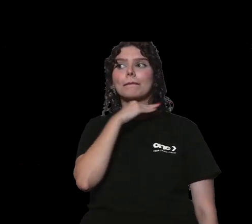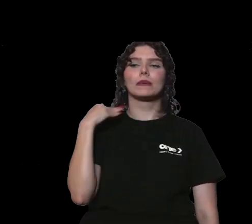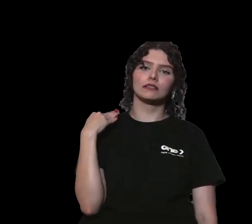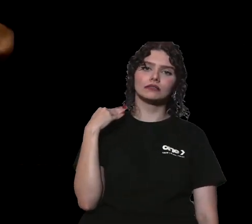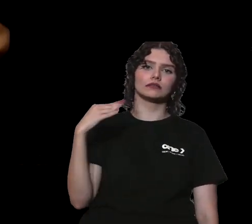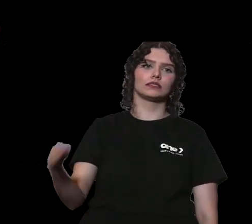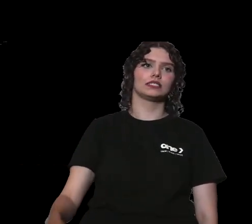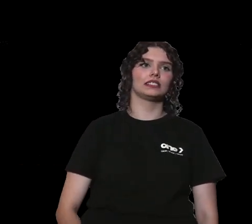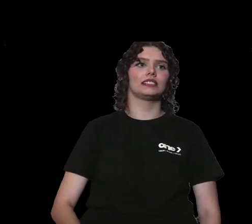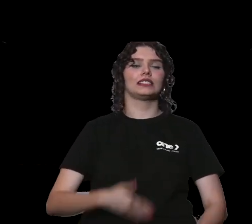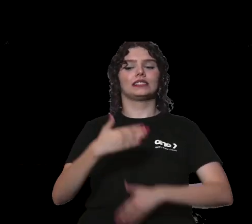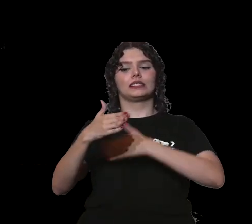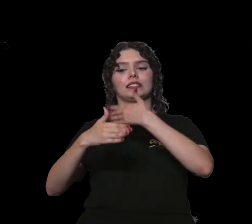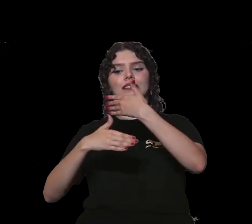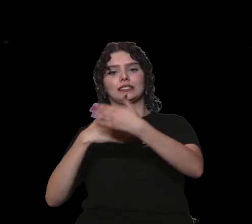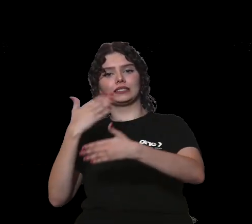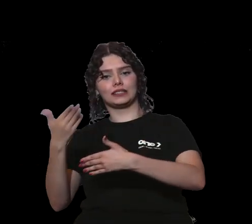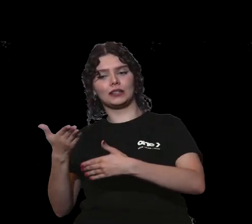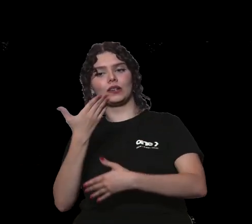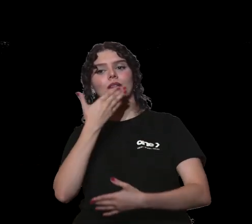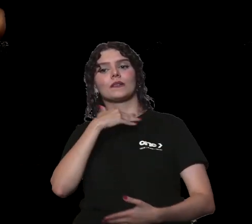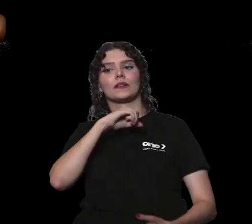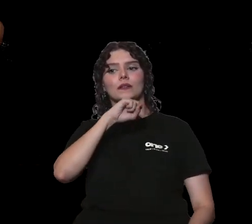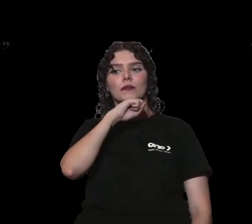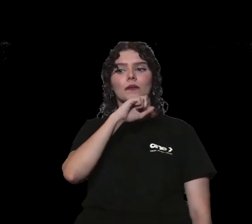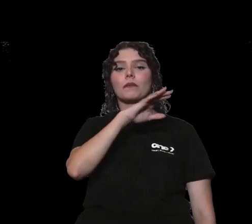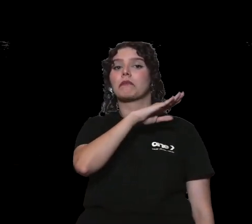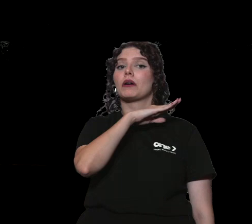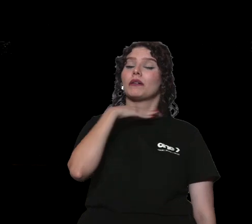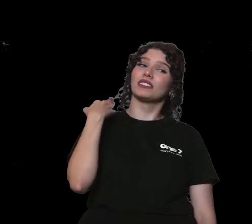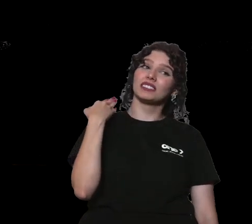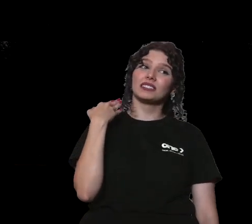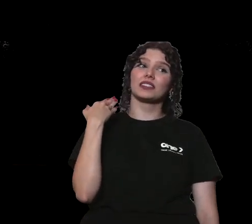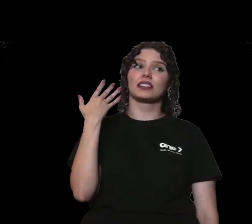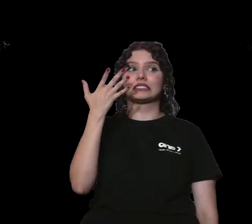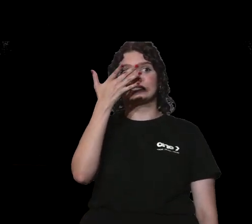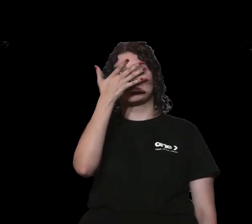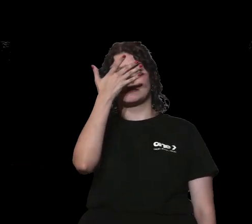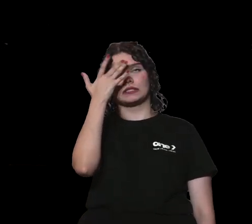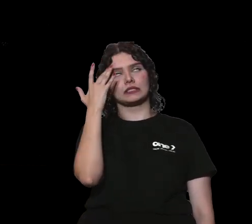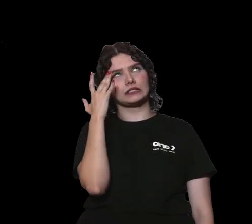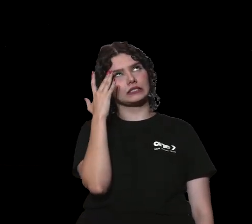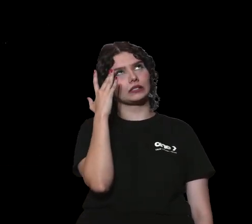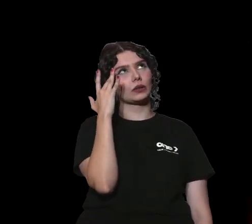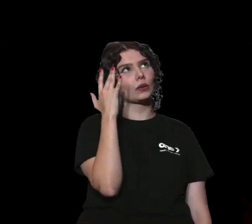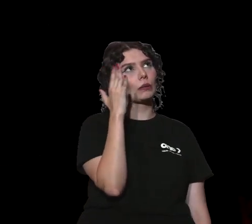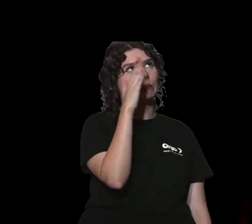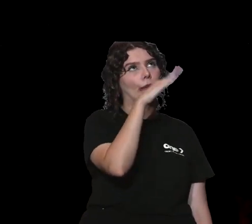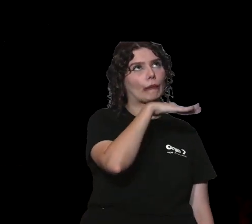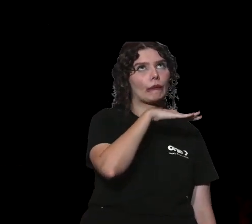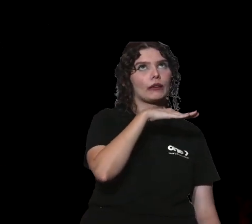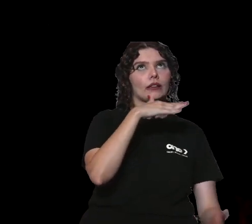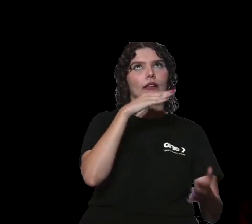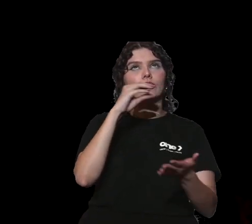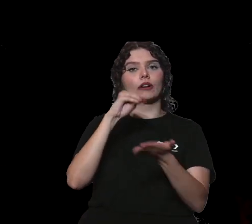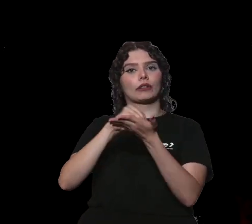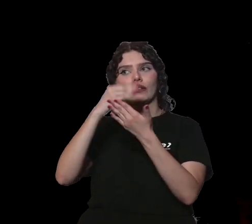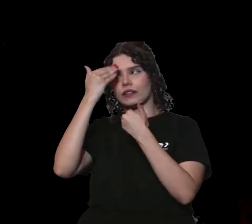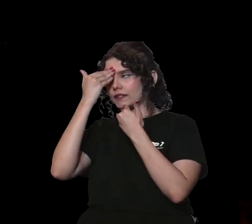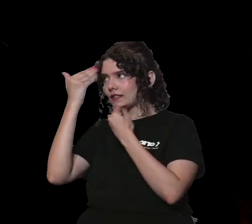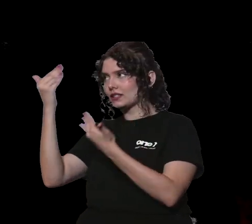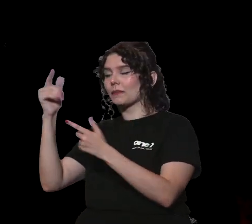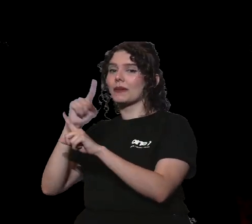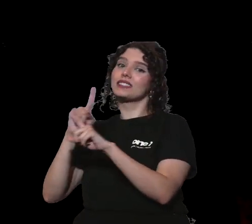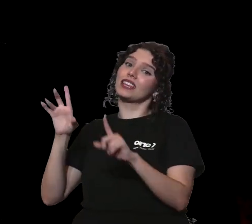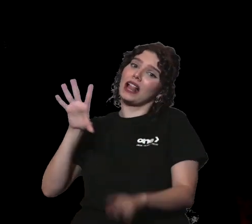Então, depois de tudo isso que eu falei, o pai dela ainda morreu, por mais que fosse uma pessoa não grata na vida dela, ele morreu, ela amava o pai dele, e